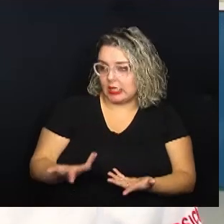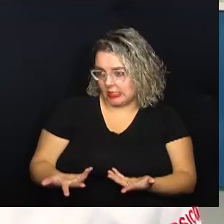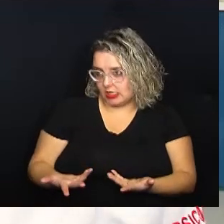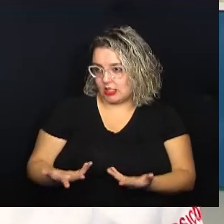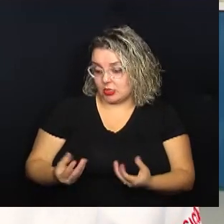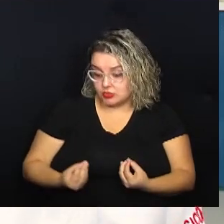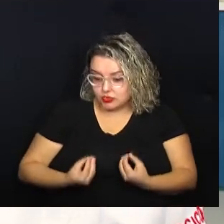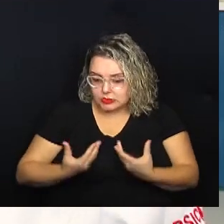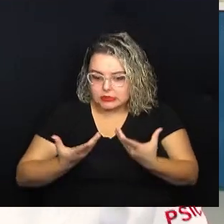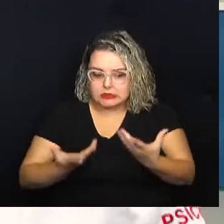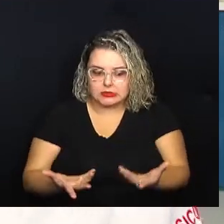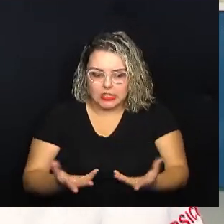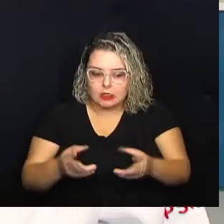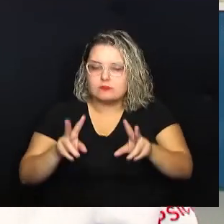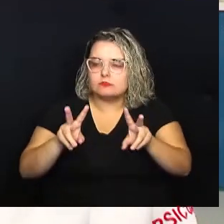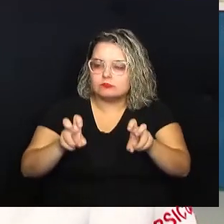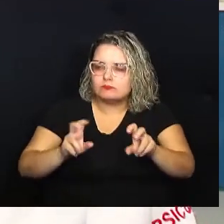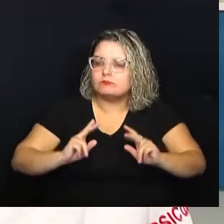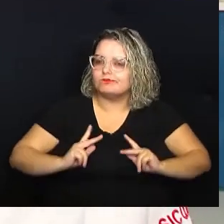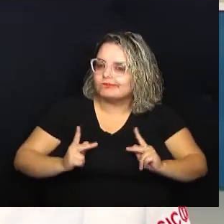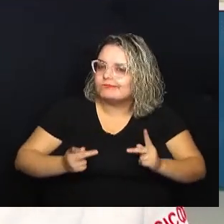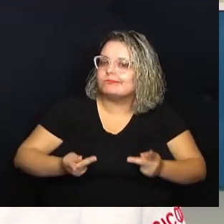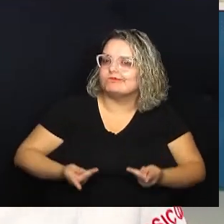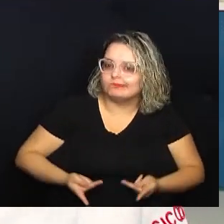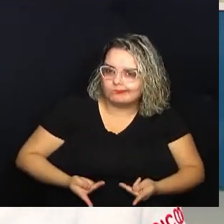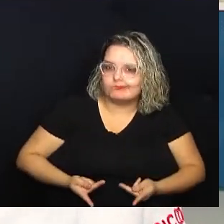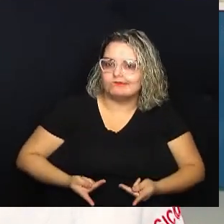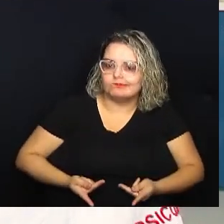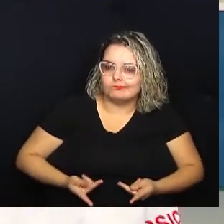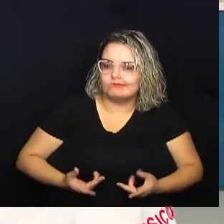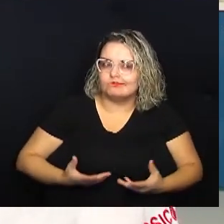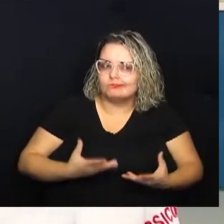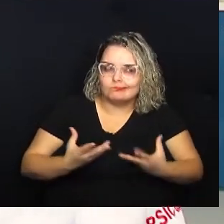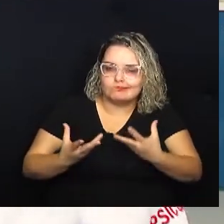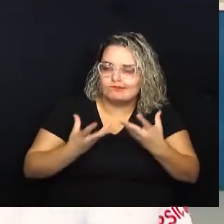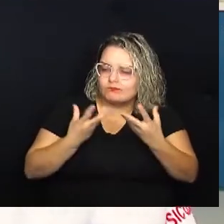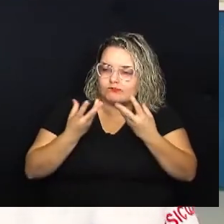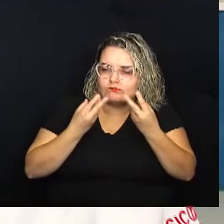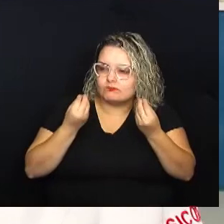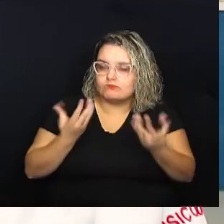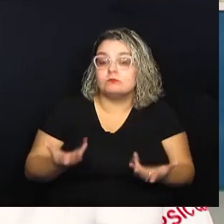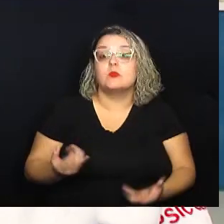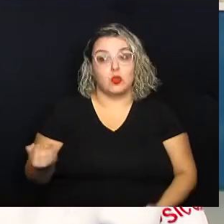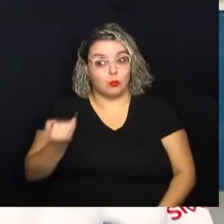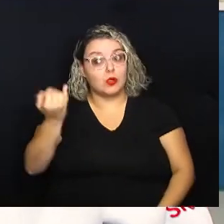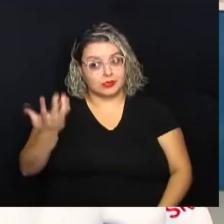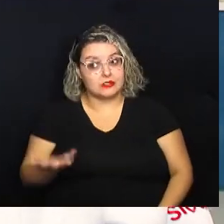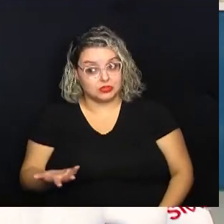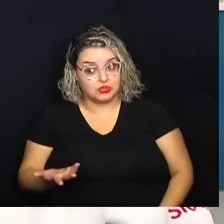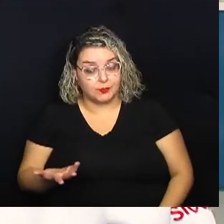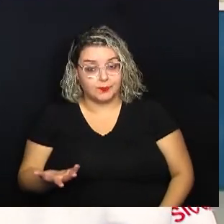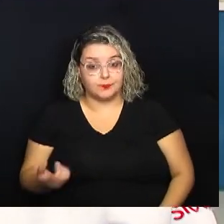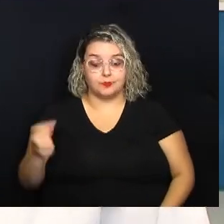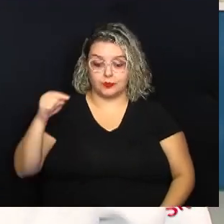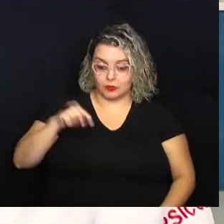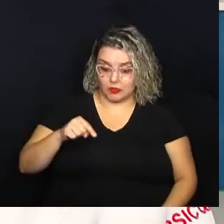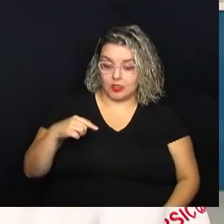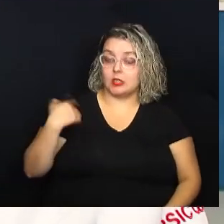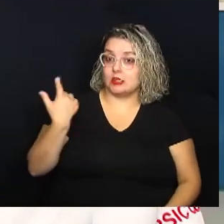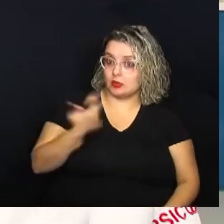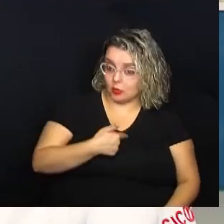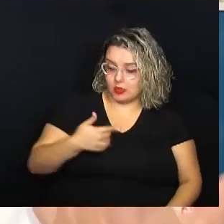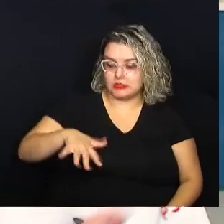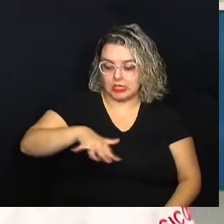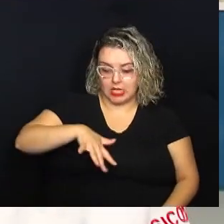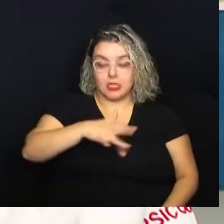toda arte, né, ela traz uma questão humana muito, muito